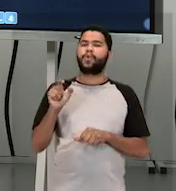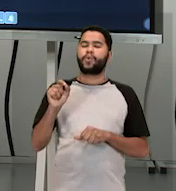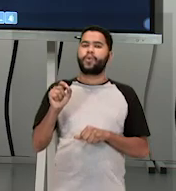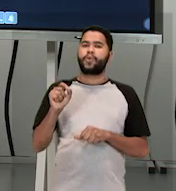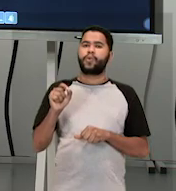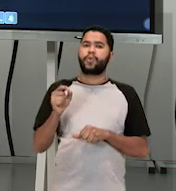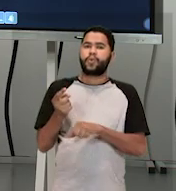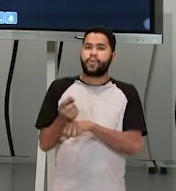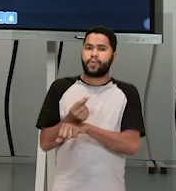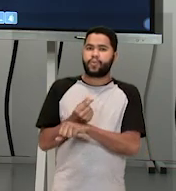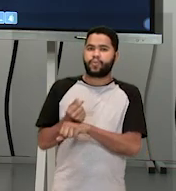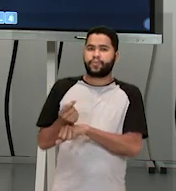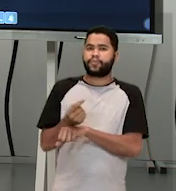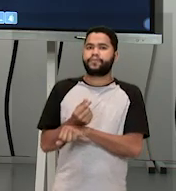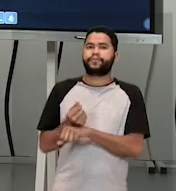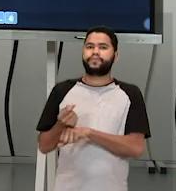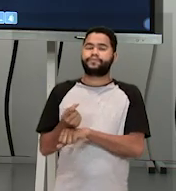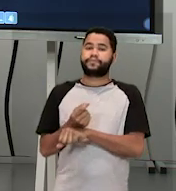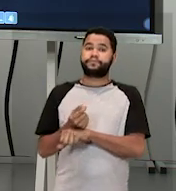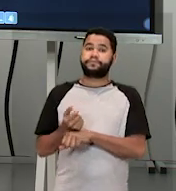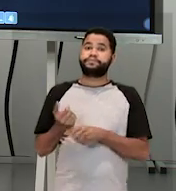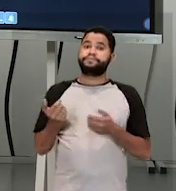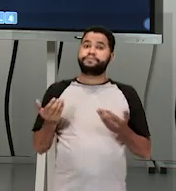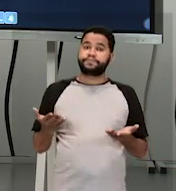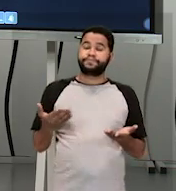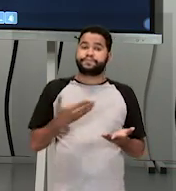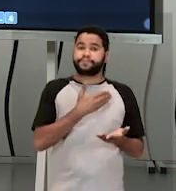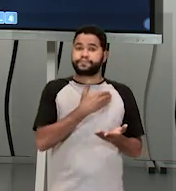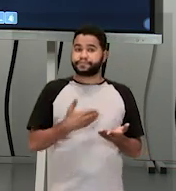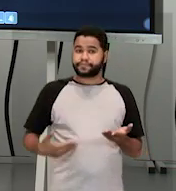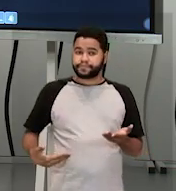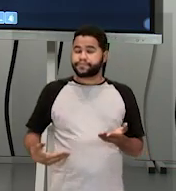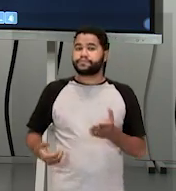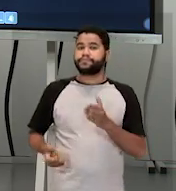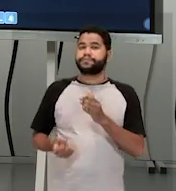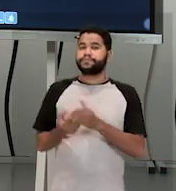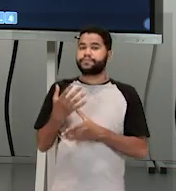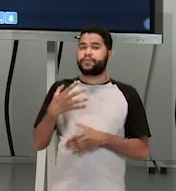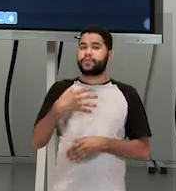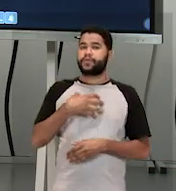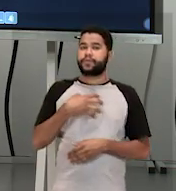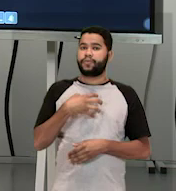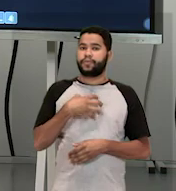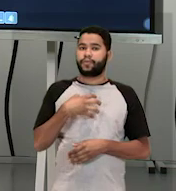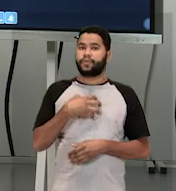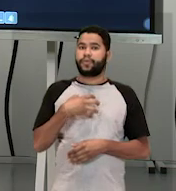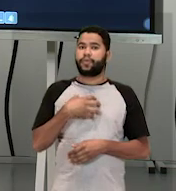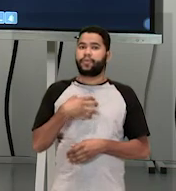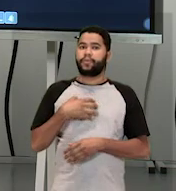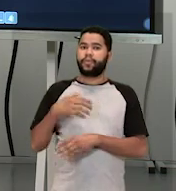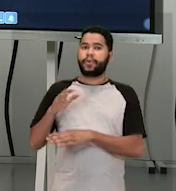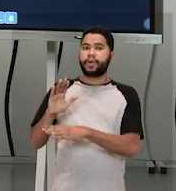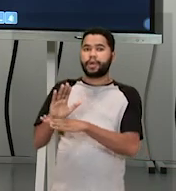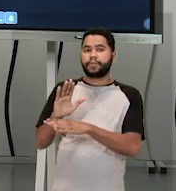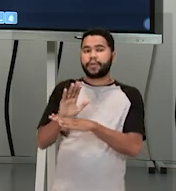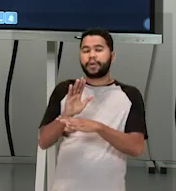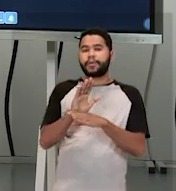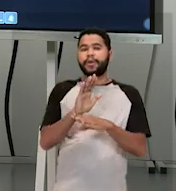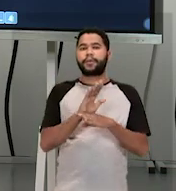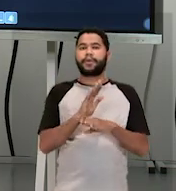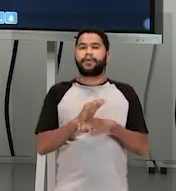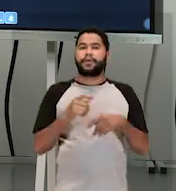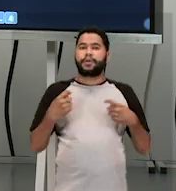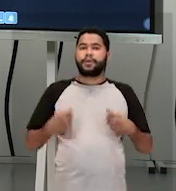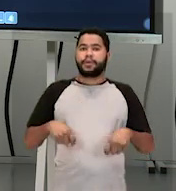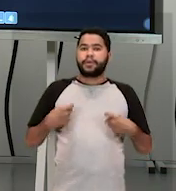o capitalismo, né? Então, o governo cria formas de suprir as